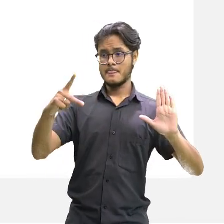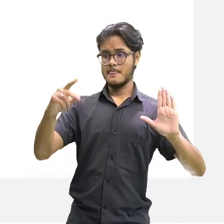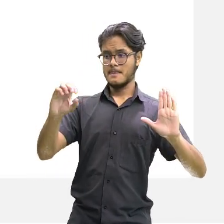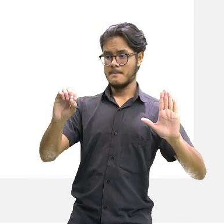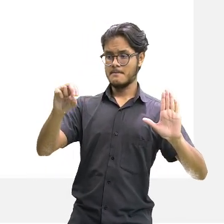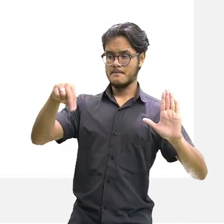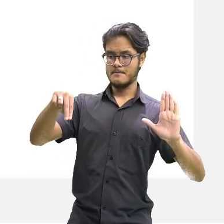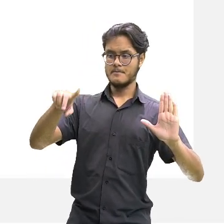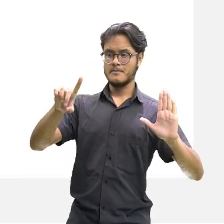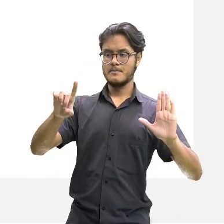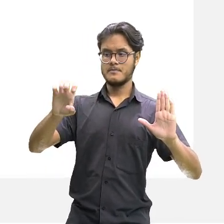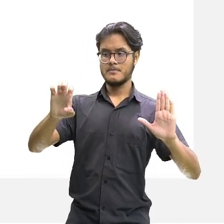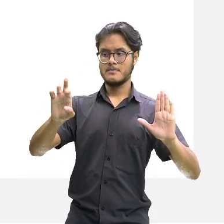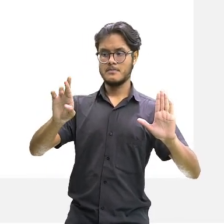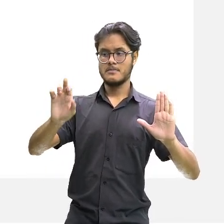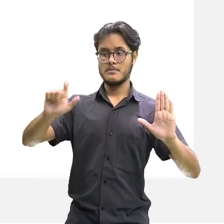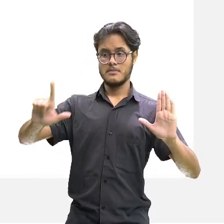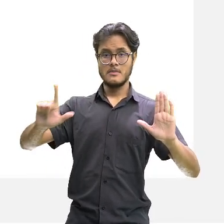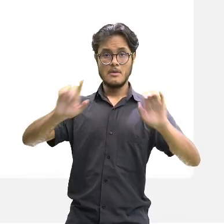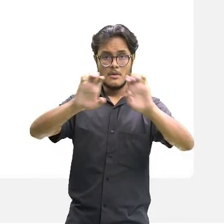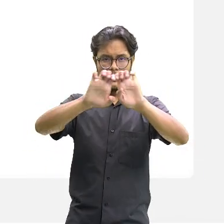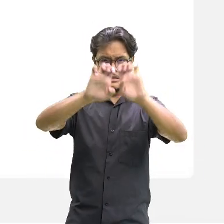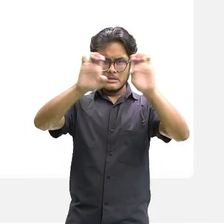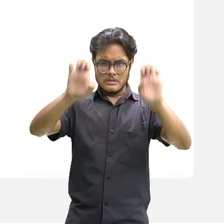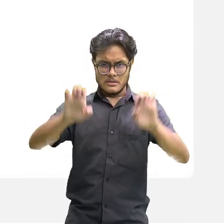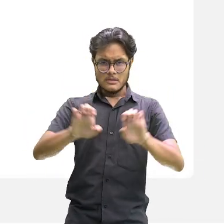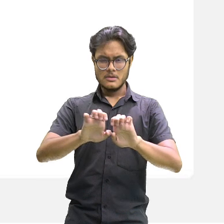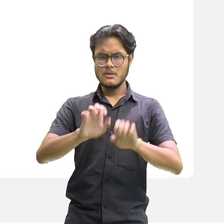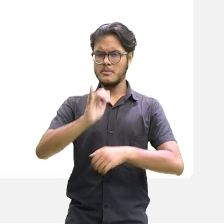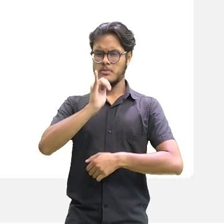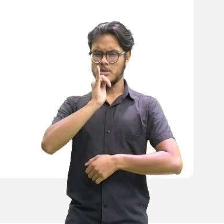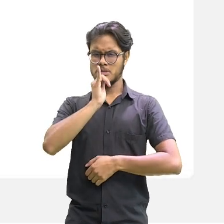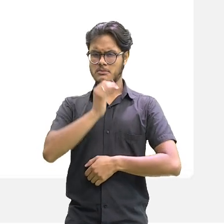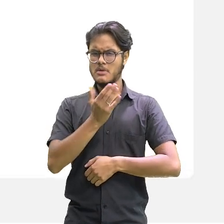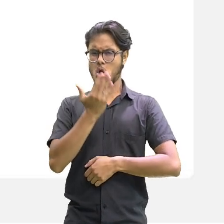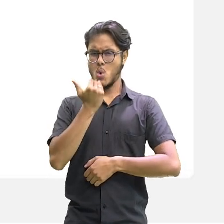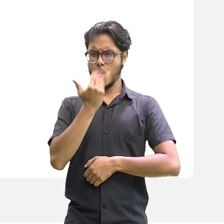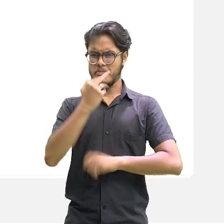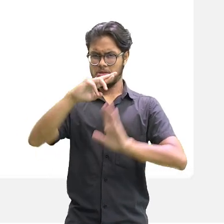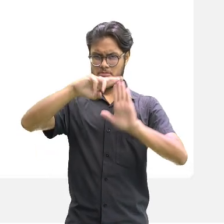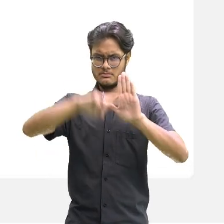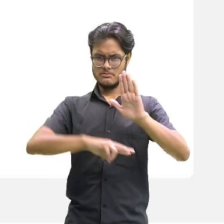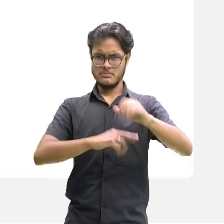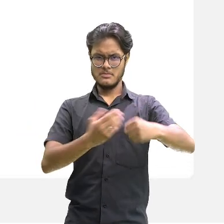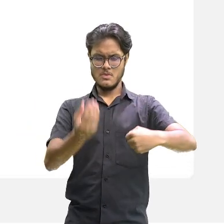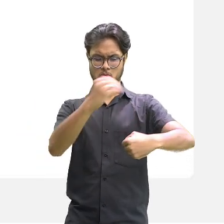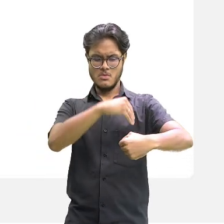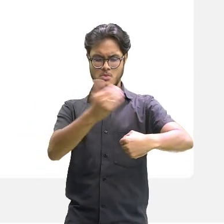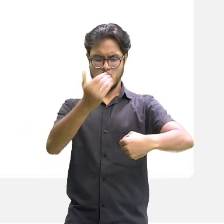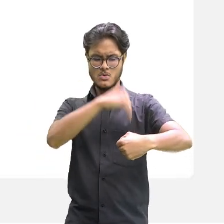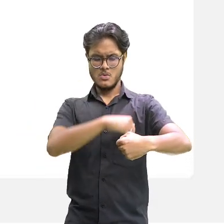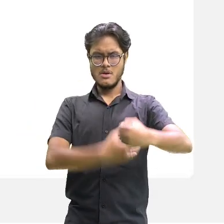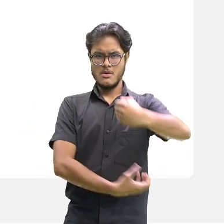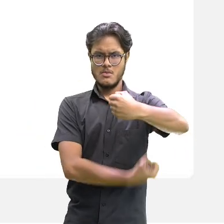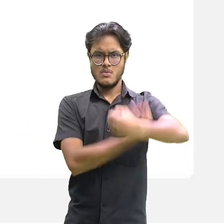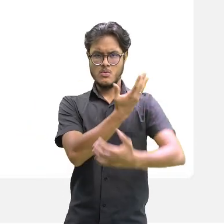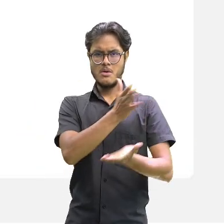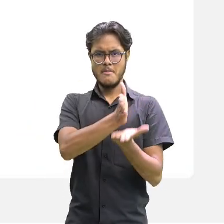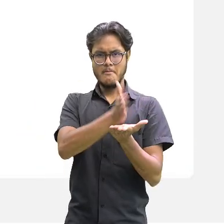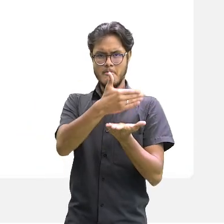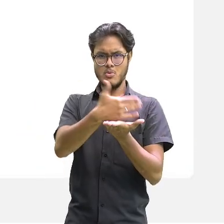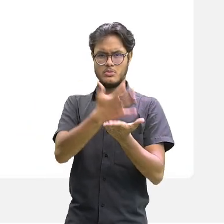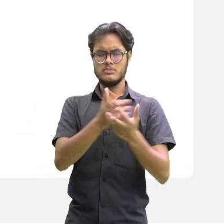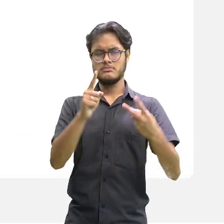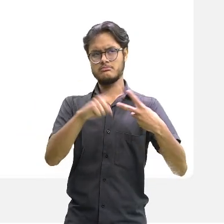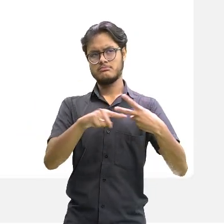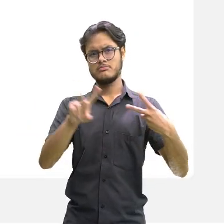proporções definidas. E a gente sabe, por exemplo, numa receita de bolo, que se você pegar um pacote de bolo, você vai ter lá 2